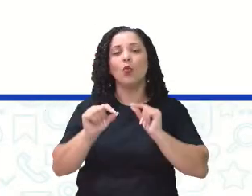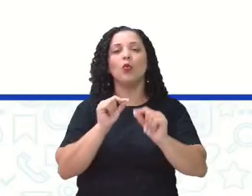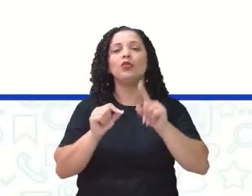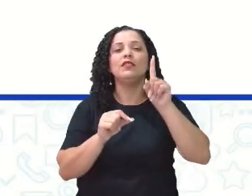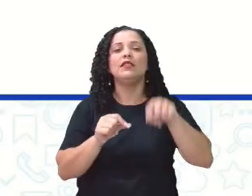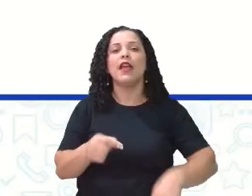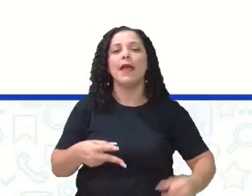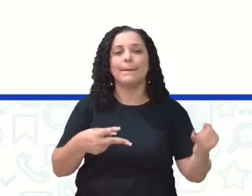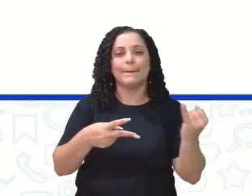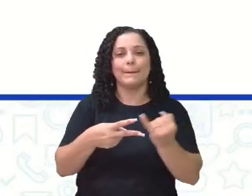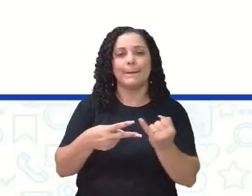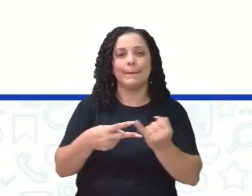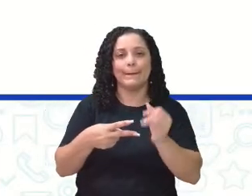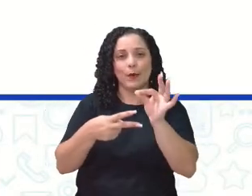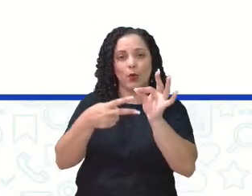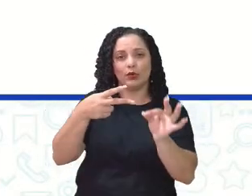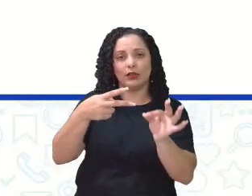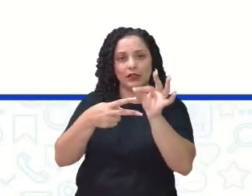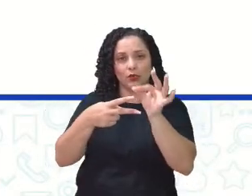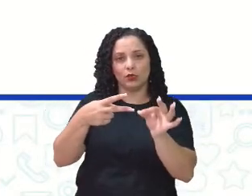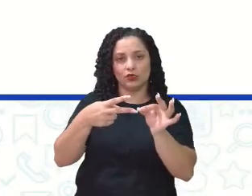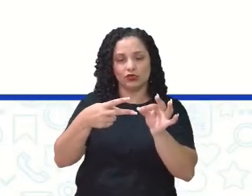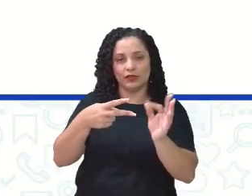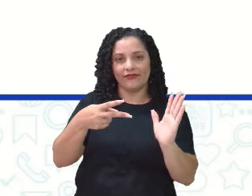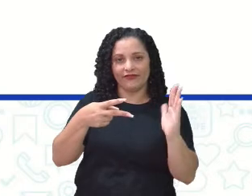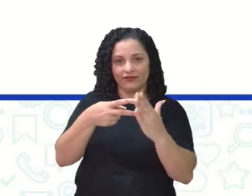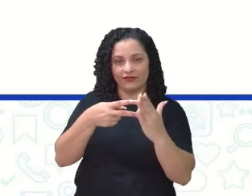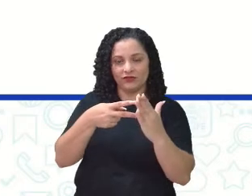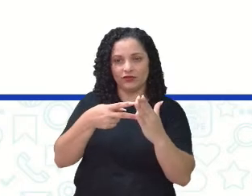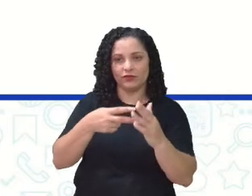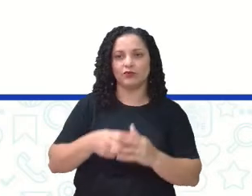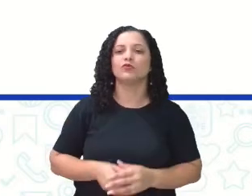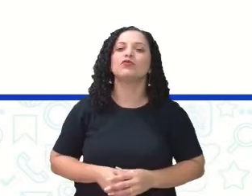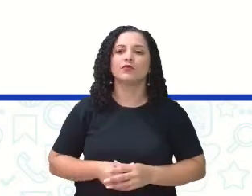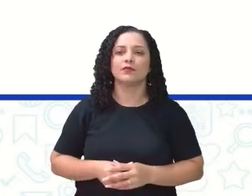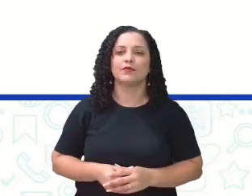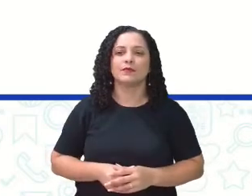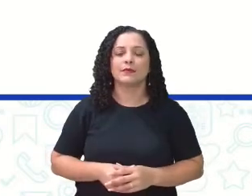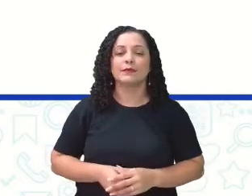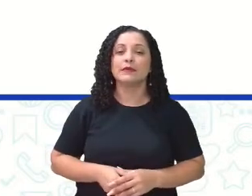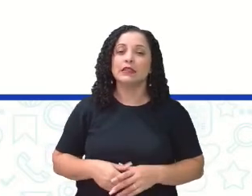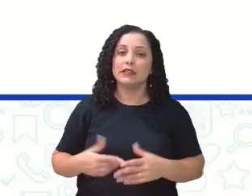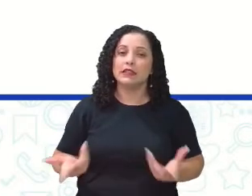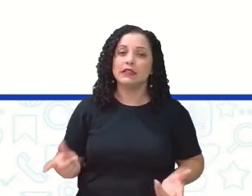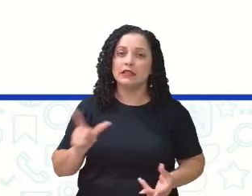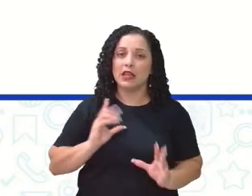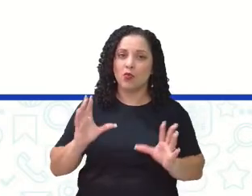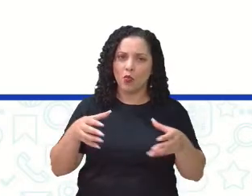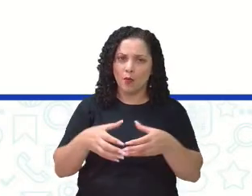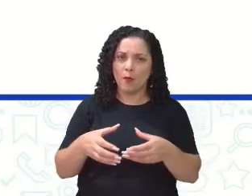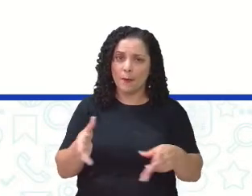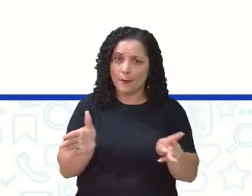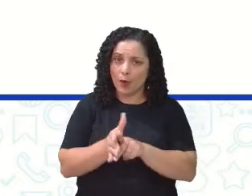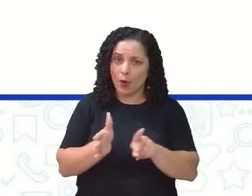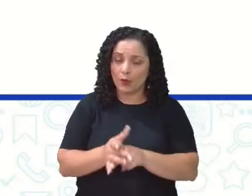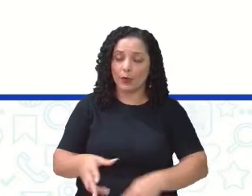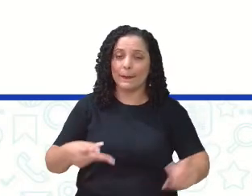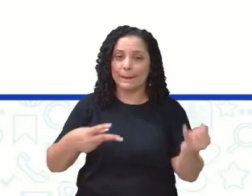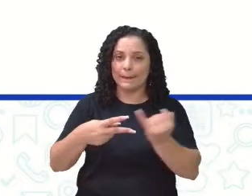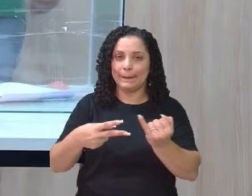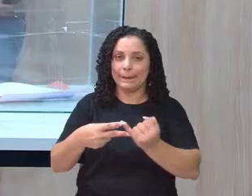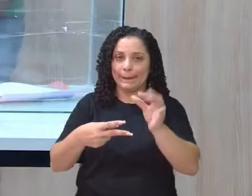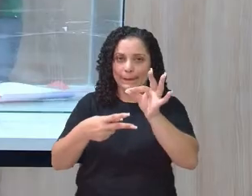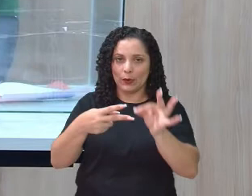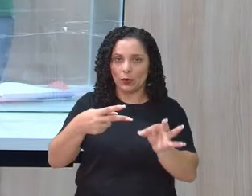que são linhas poligonais fechadas. Então, linhas poligonais fechadas são polígonos. Toda linha